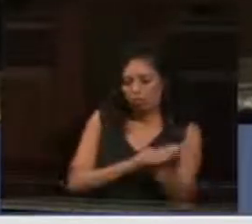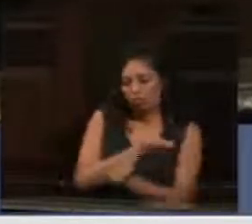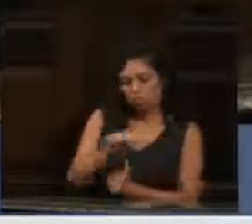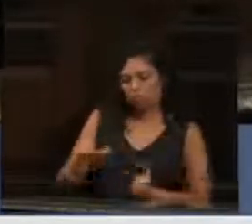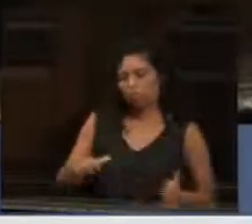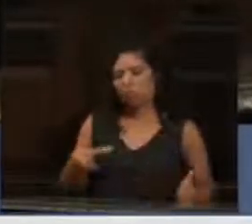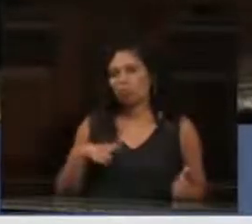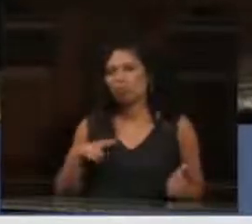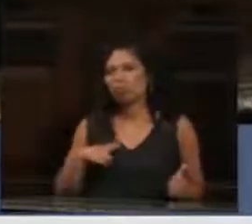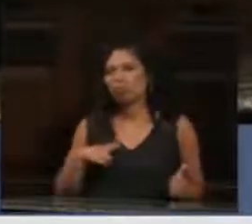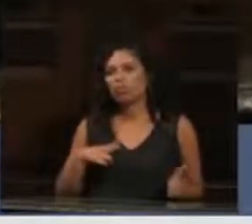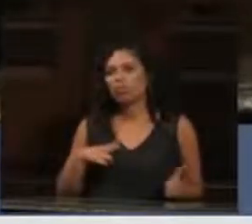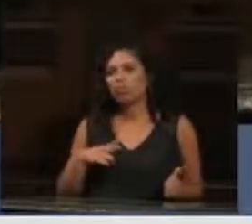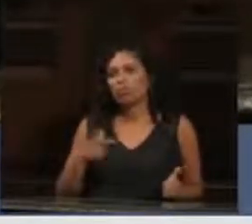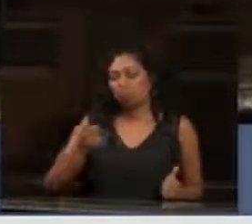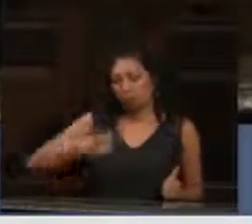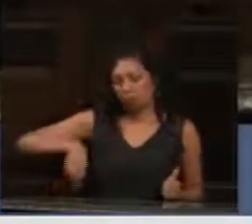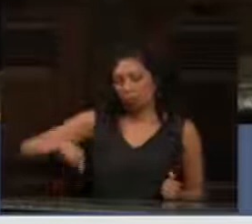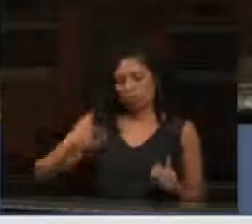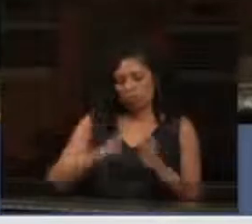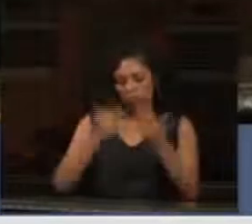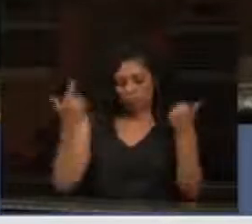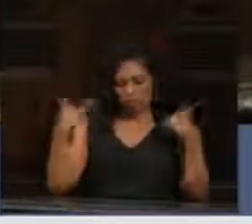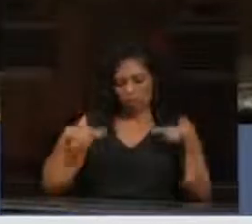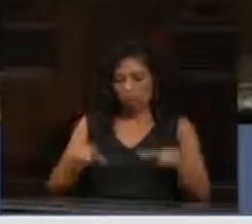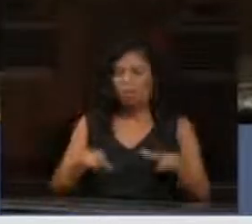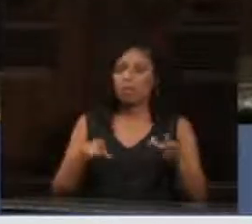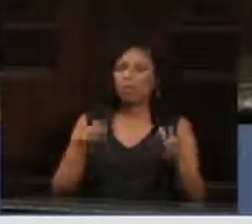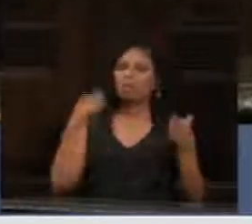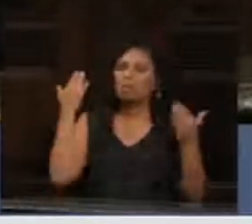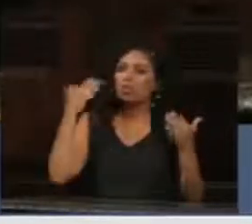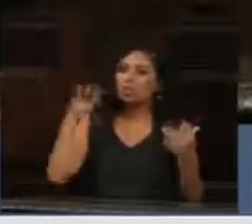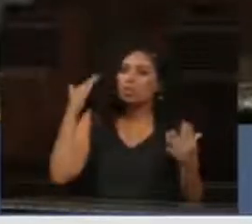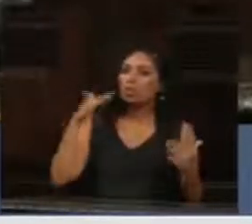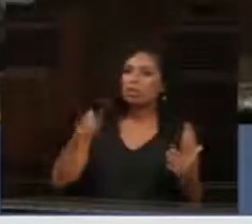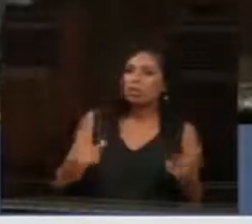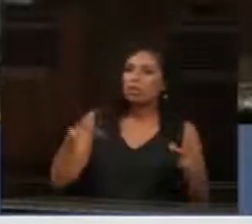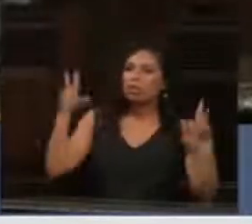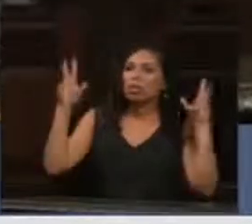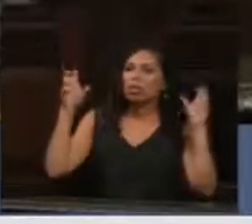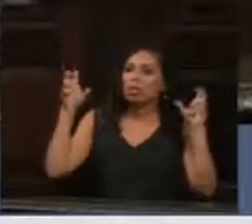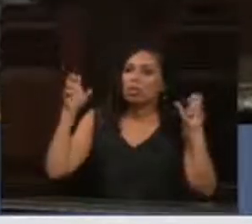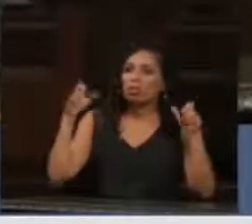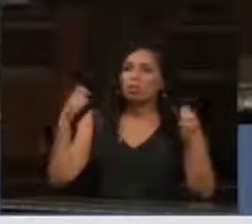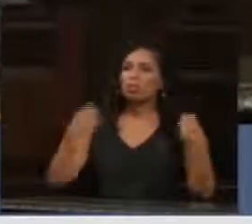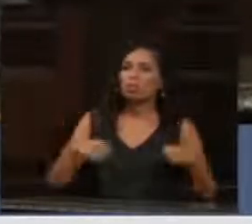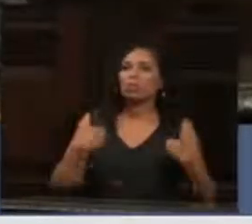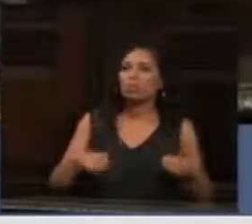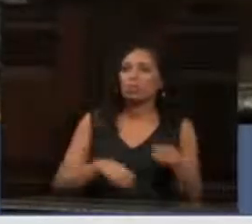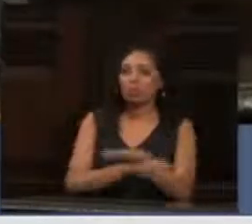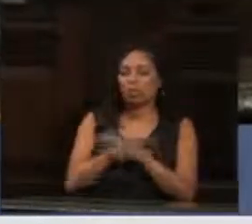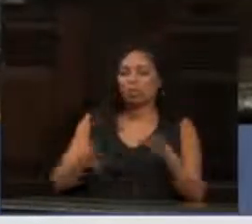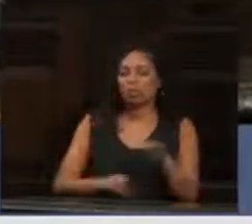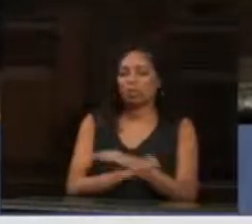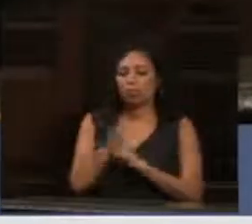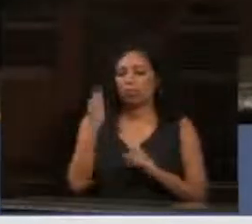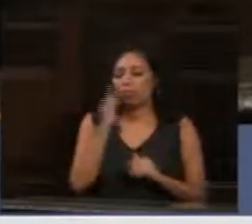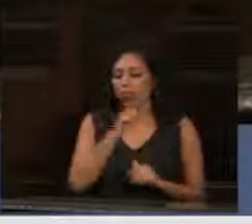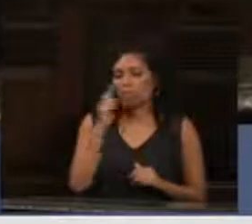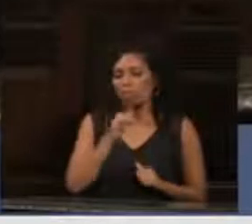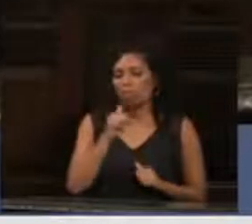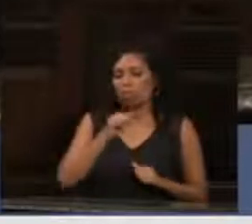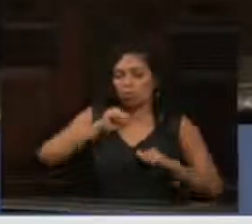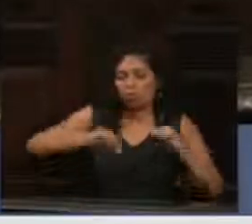estará em questão é essa Casa de Representação Popular entender o que está acontecendo com a SEDAI. Qual é a razão de uma hora para